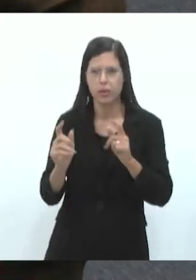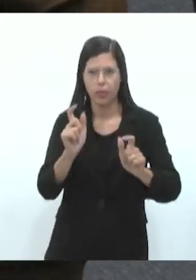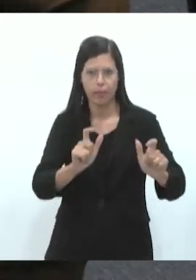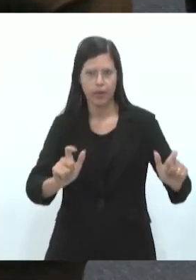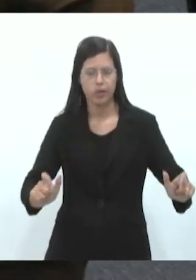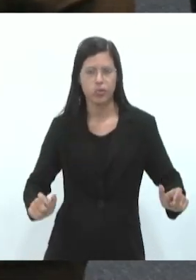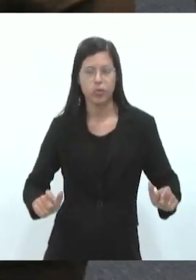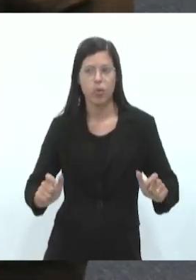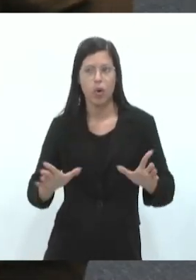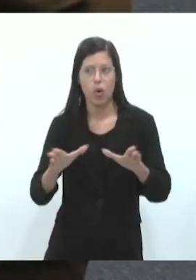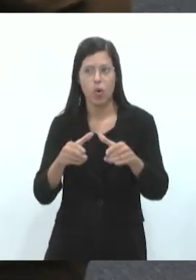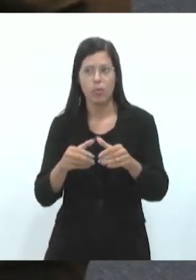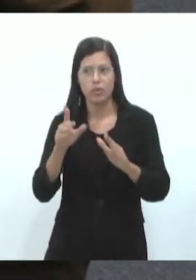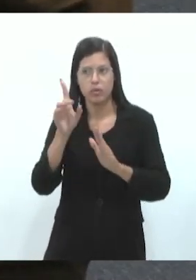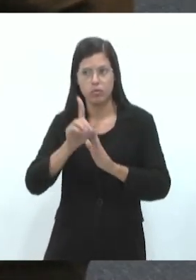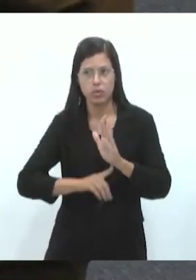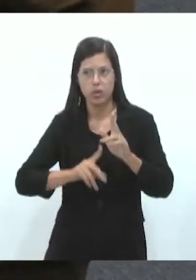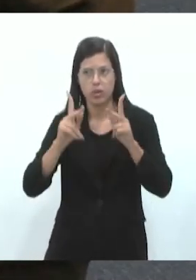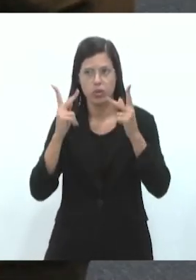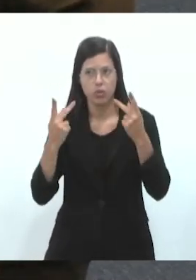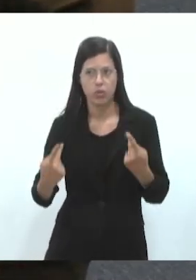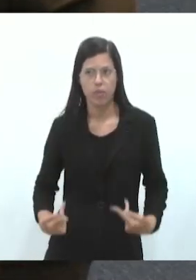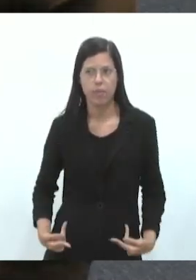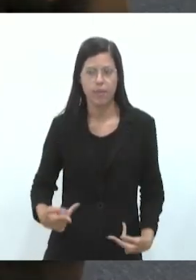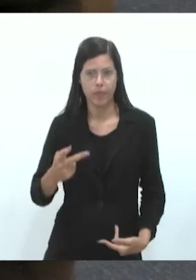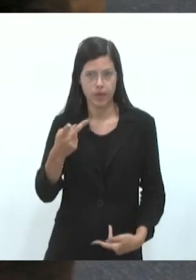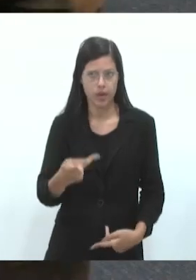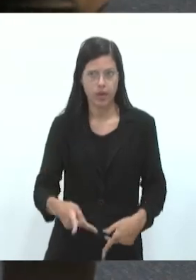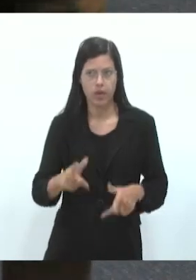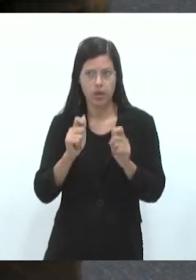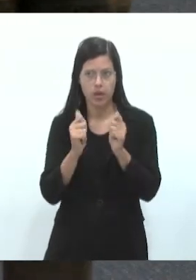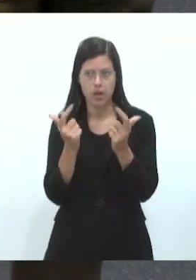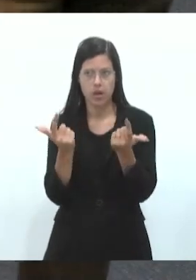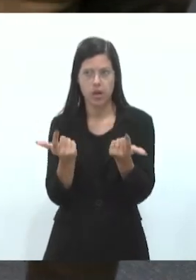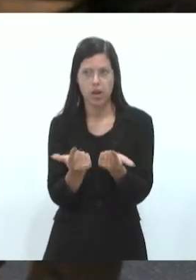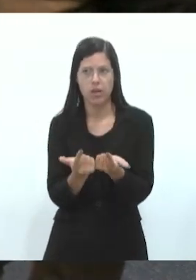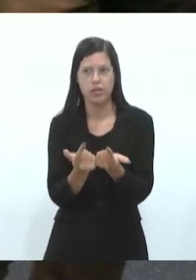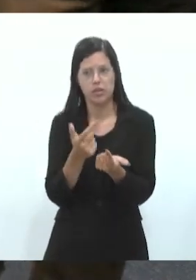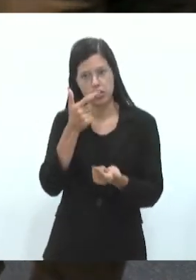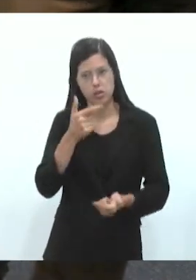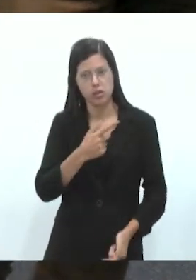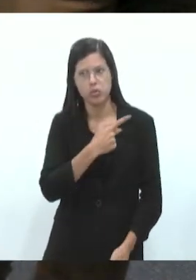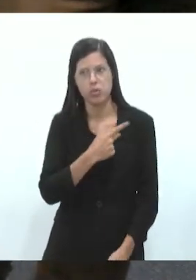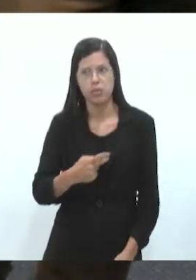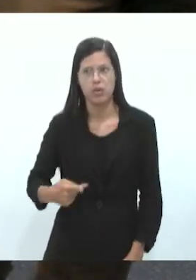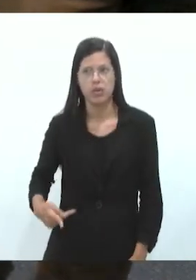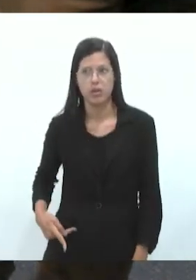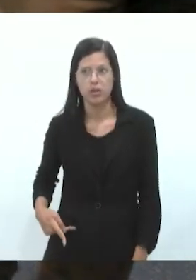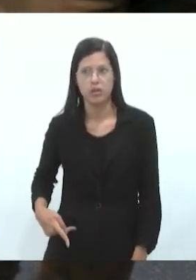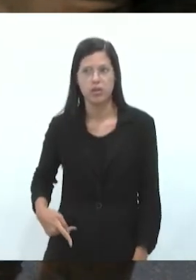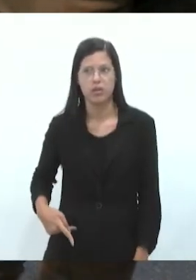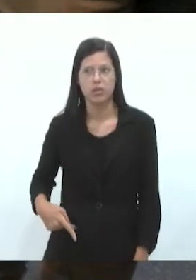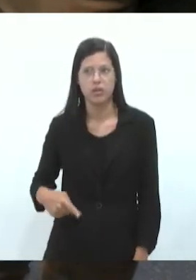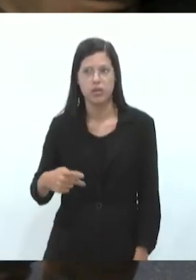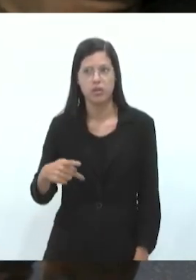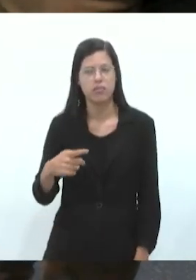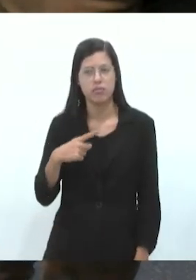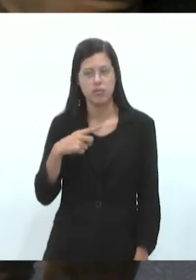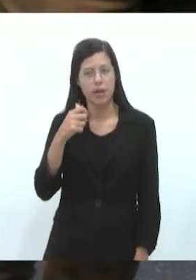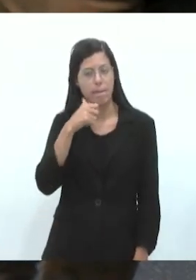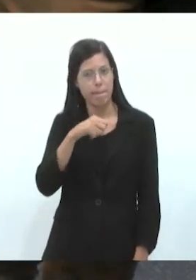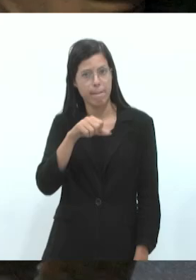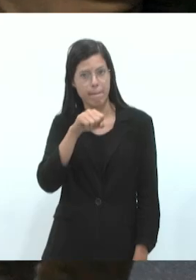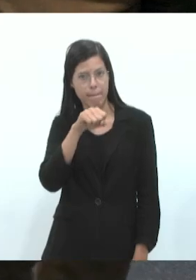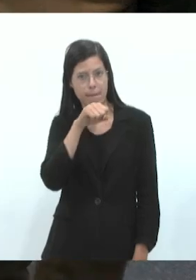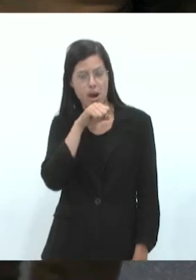nossa Comissão de Direitos Humanos aqui da Casa, da qual orgulhosamente sou presidenta, recebe mães, como